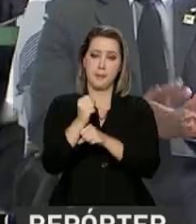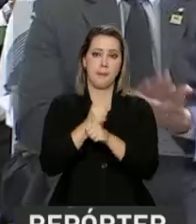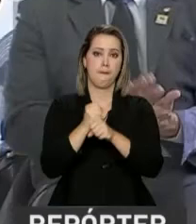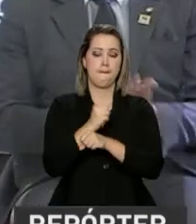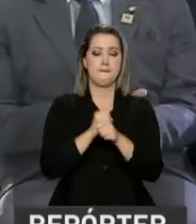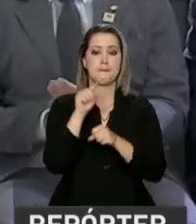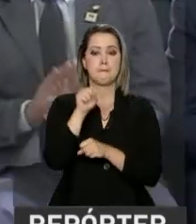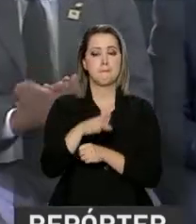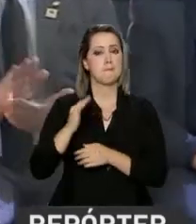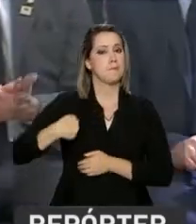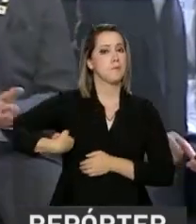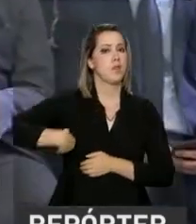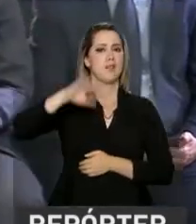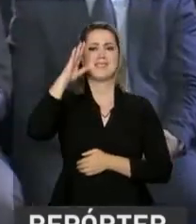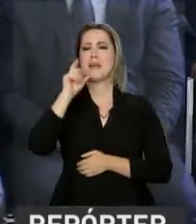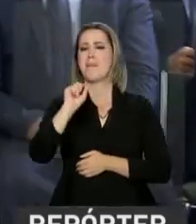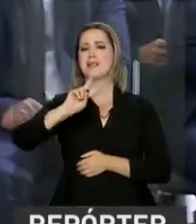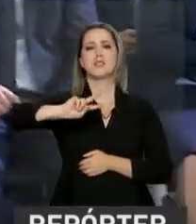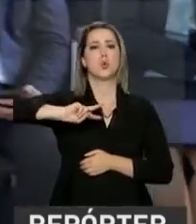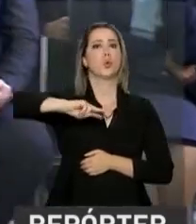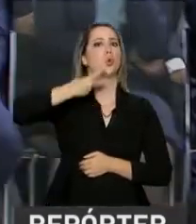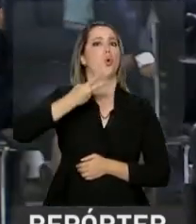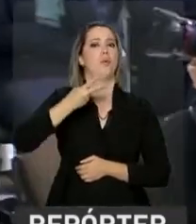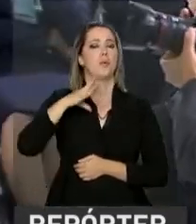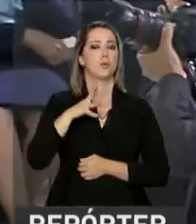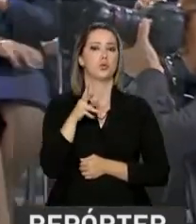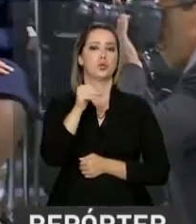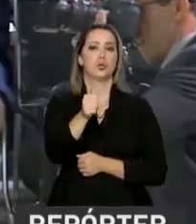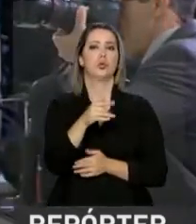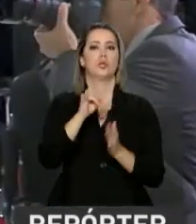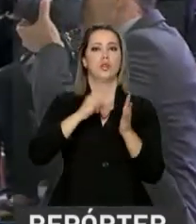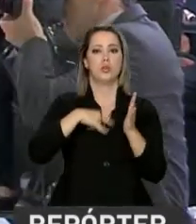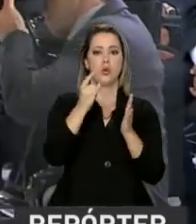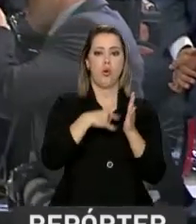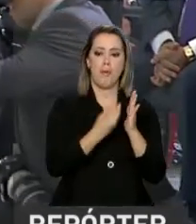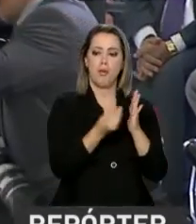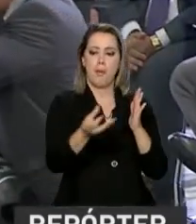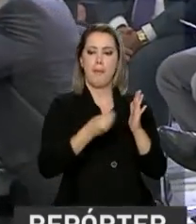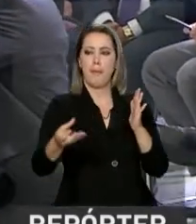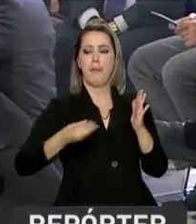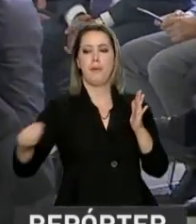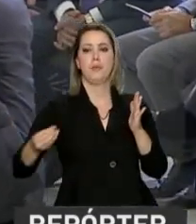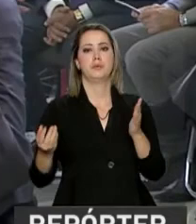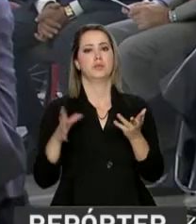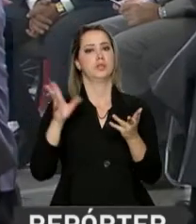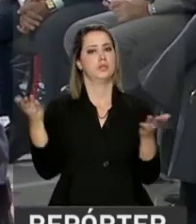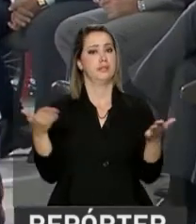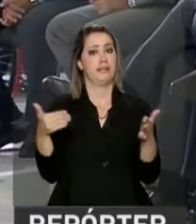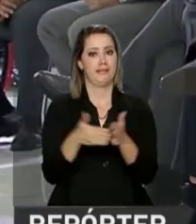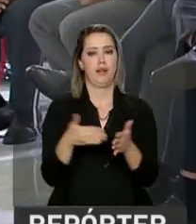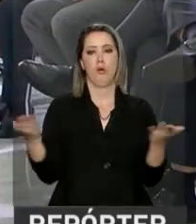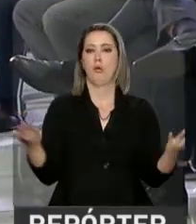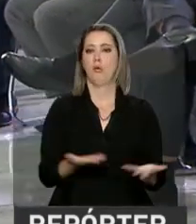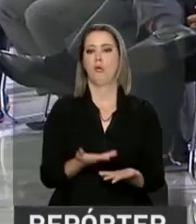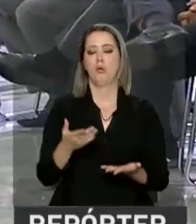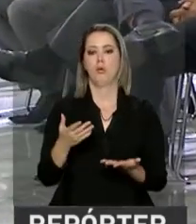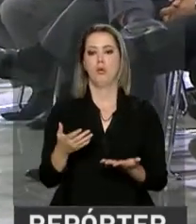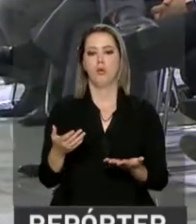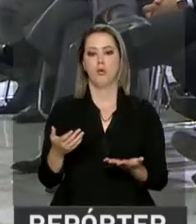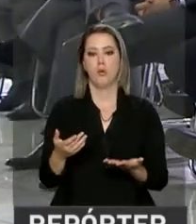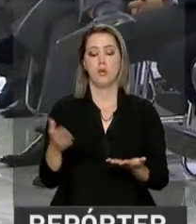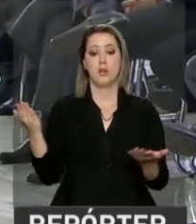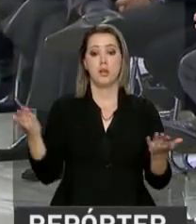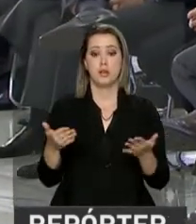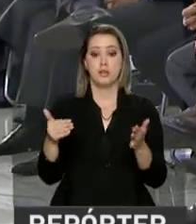2017. Isto é mais do que o dobro de toda a titulação conferida na reforma agrária até hoje. E até